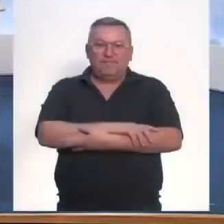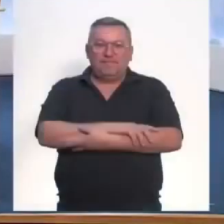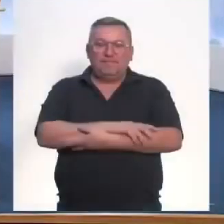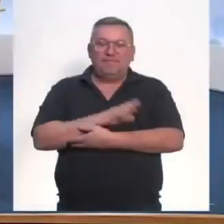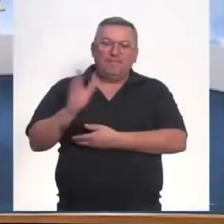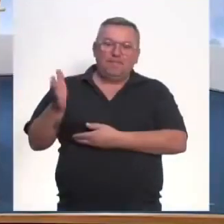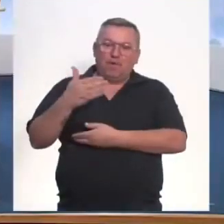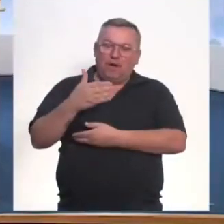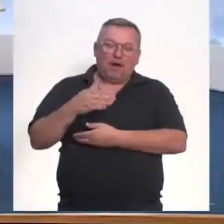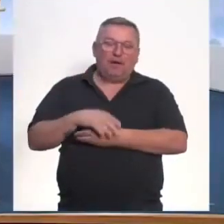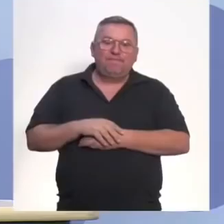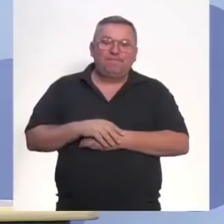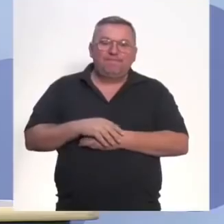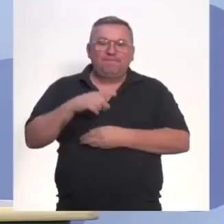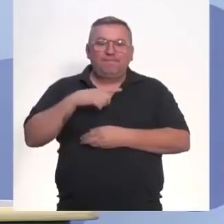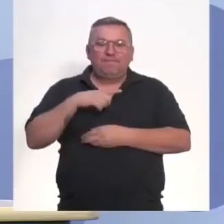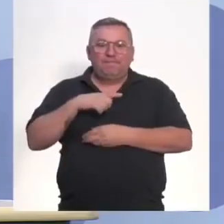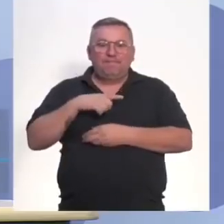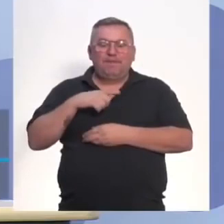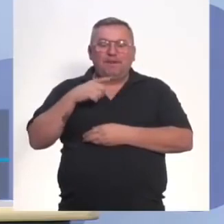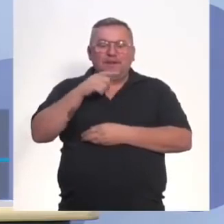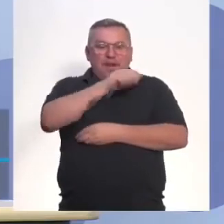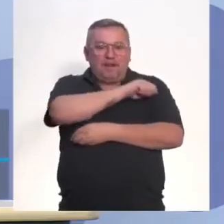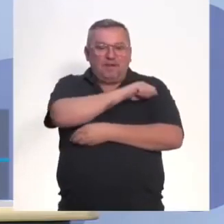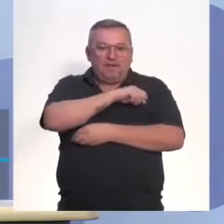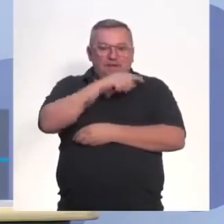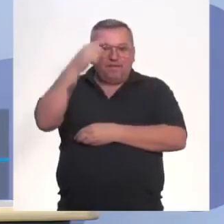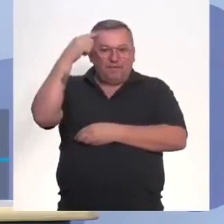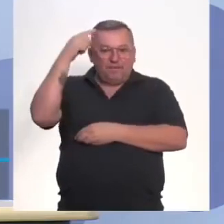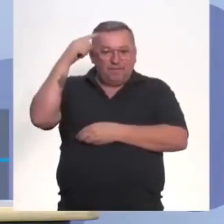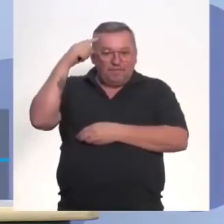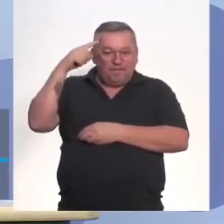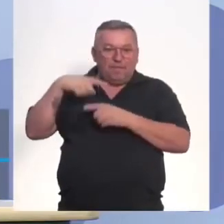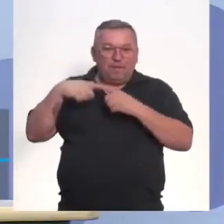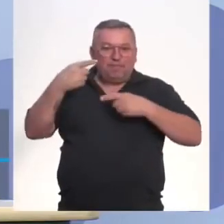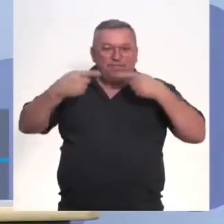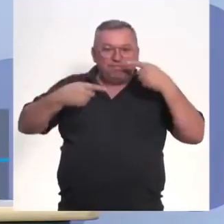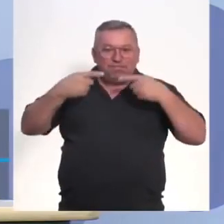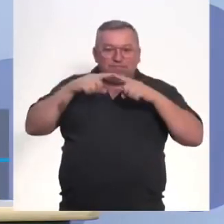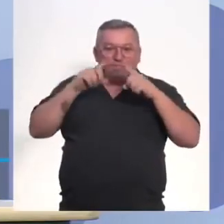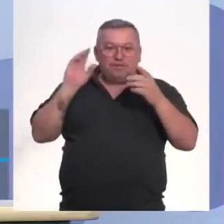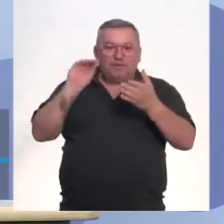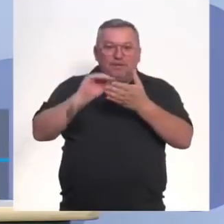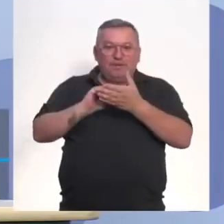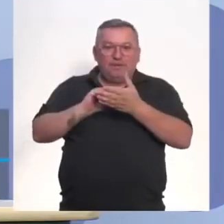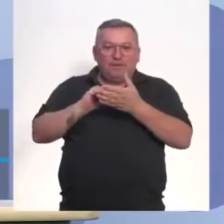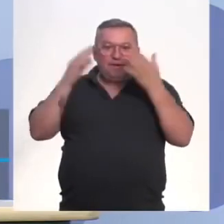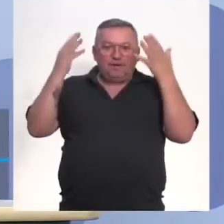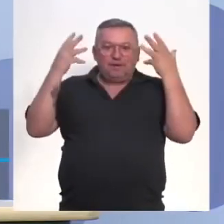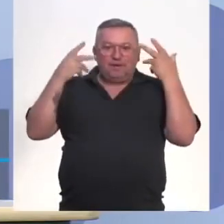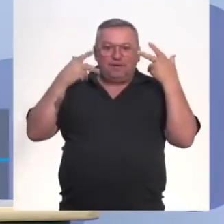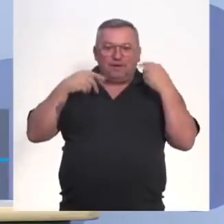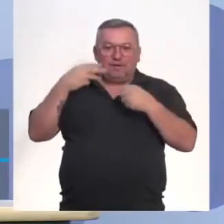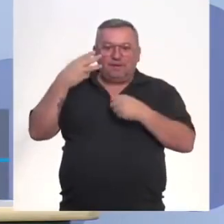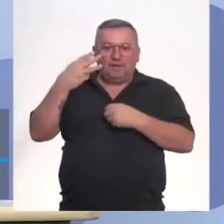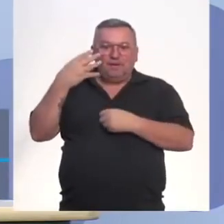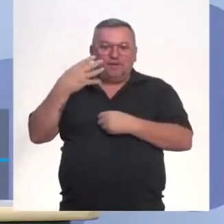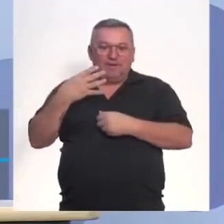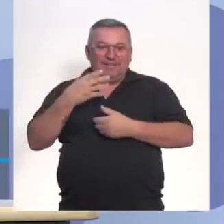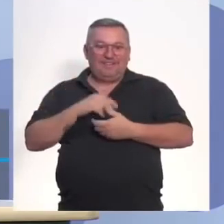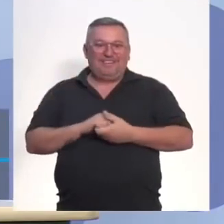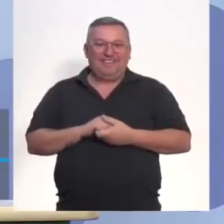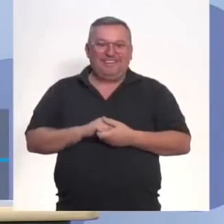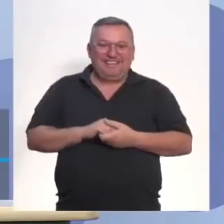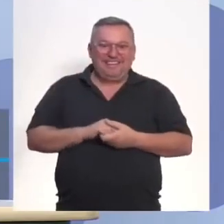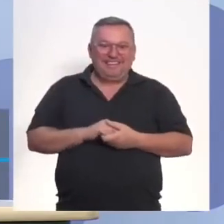Bora lá, Mônica. Olha, tem aluna aqui já pensando que é batalha naval. Porque ele tá colocando assim, leão na 3 com 4.